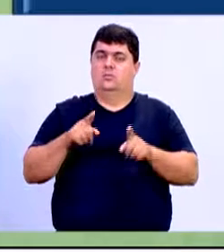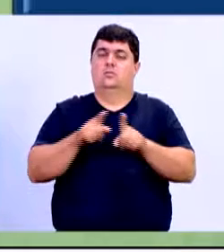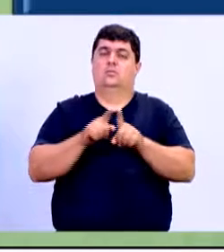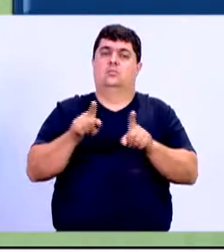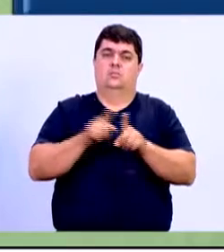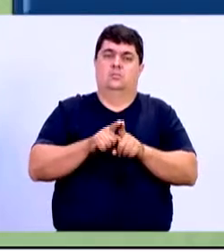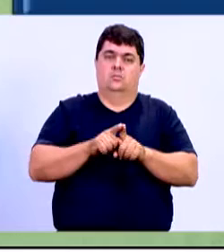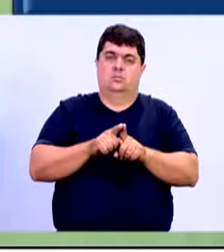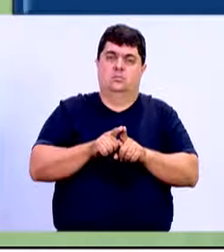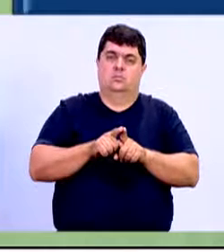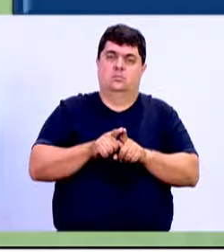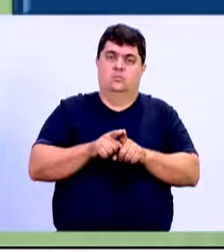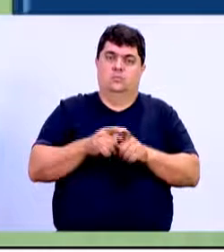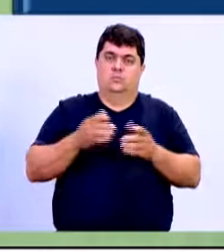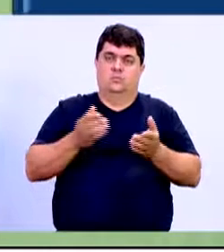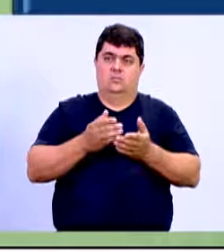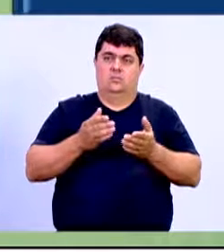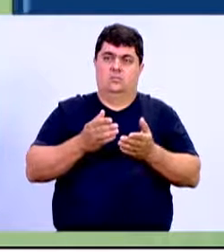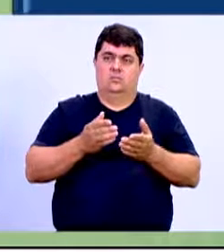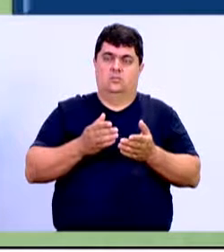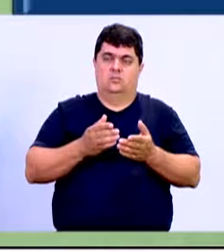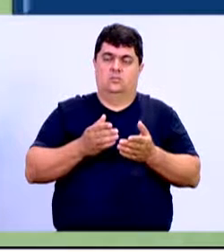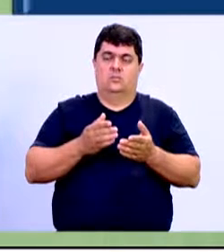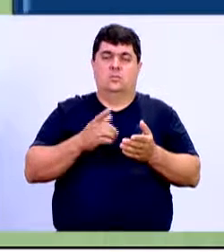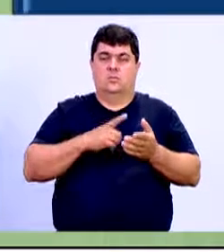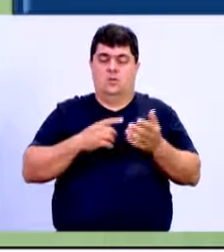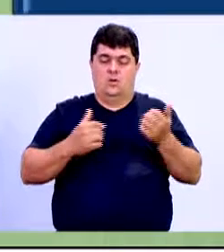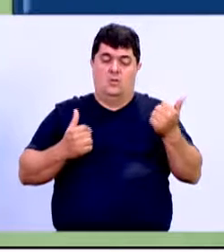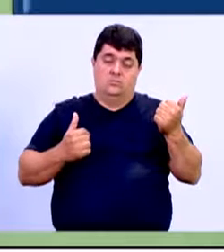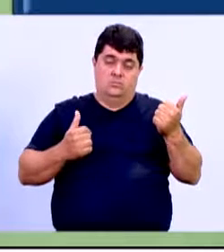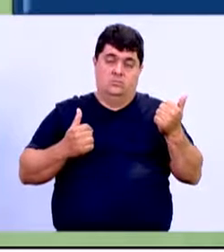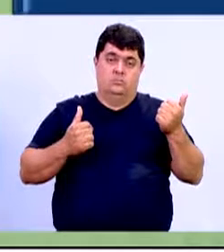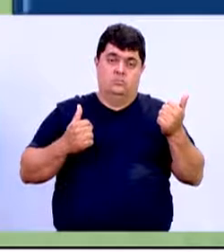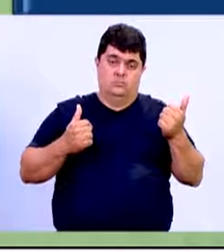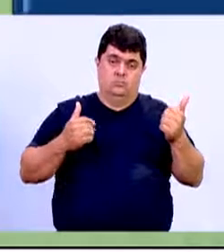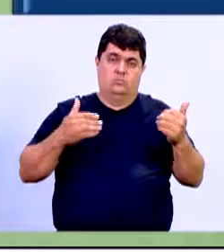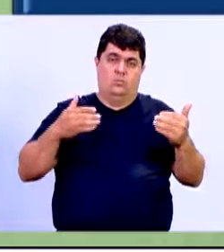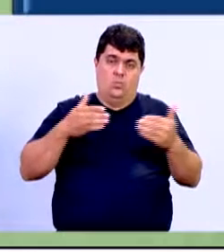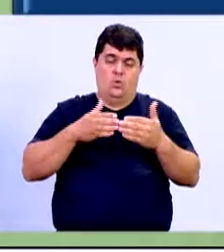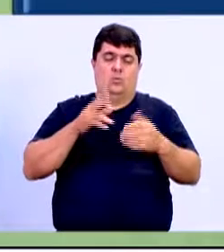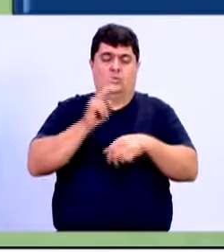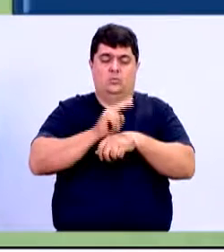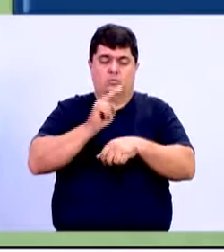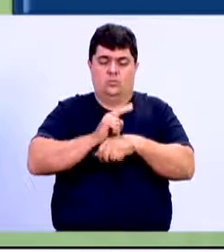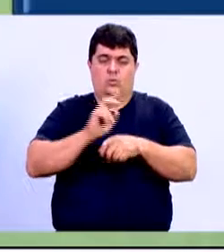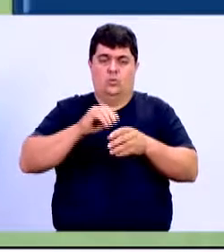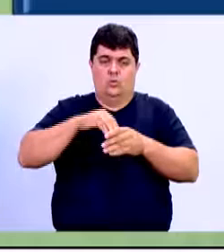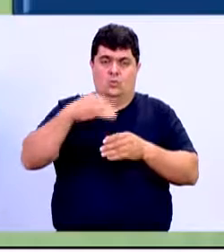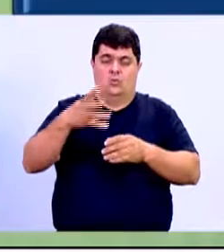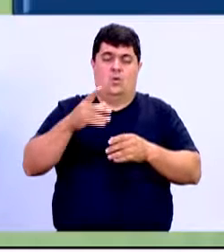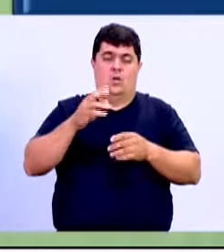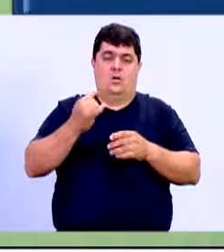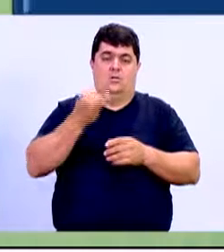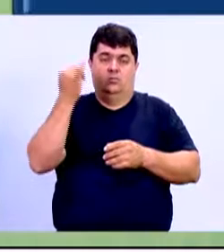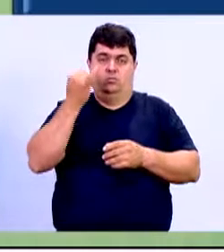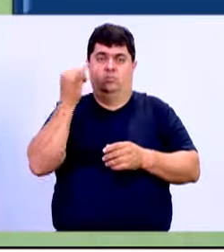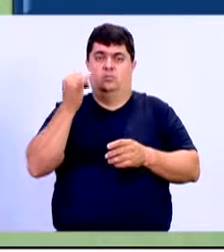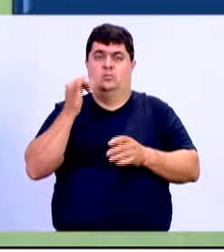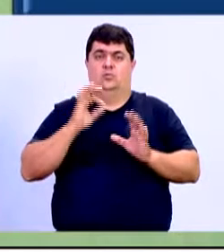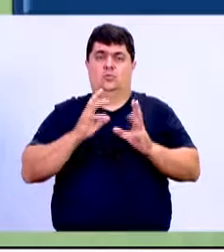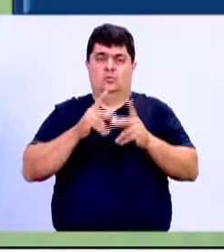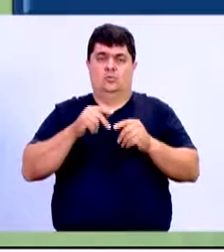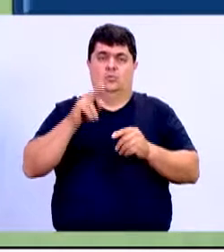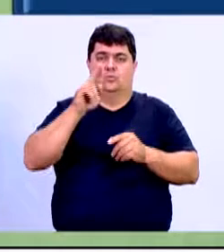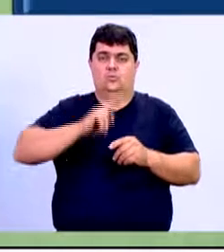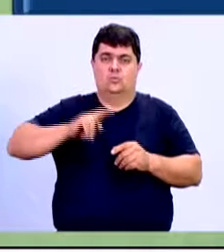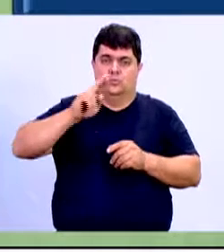sim hoje ligada, é uma ferramenta fundamental para o controle externo, é uma ferramenta fundamental para o